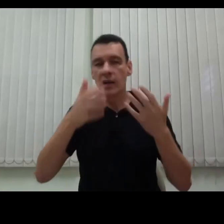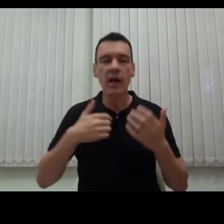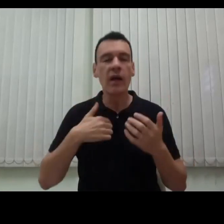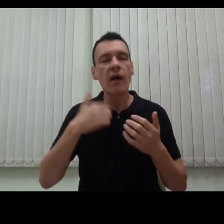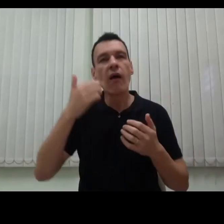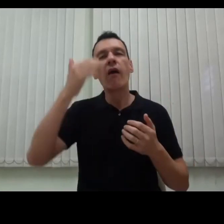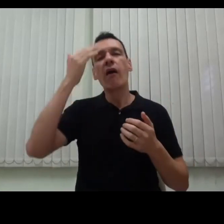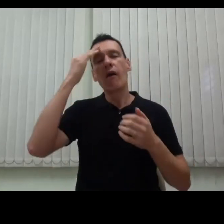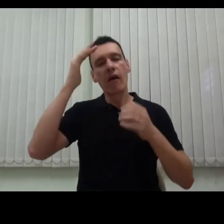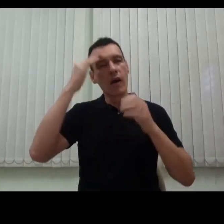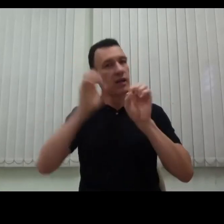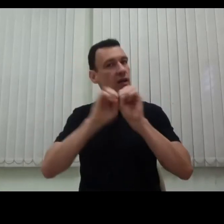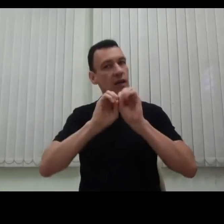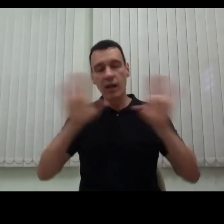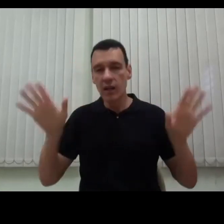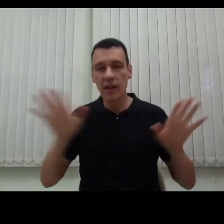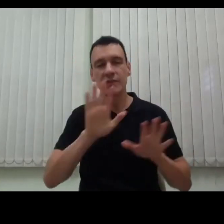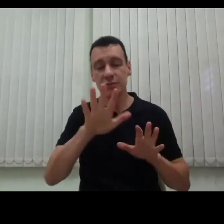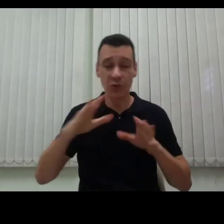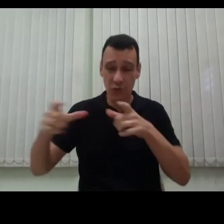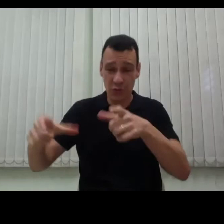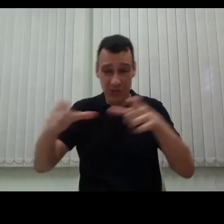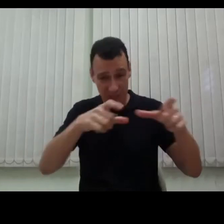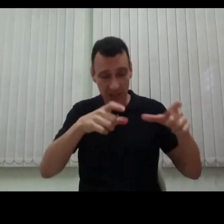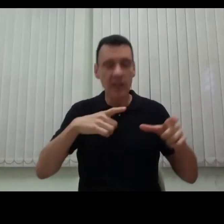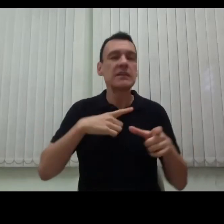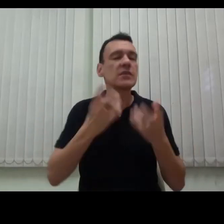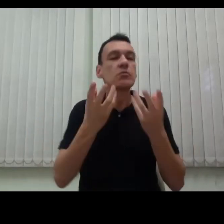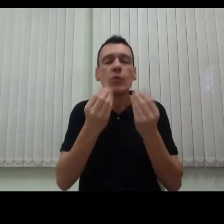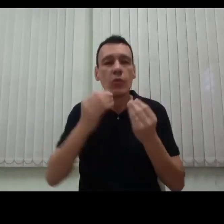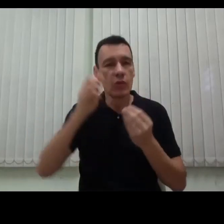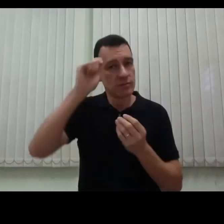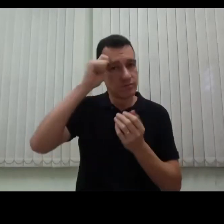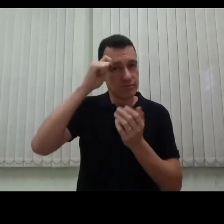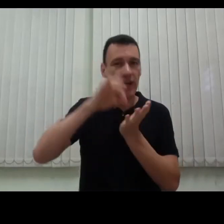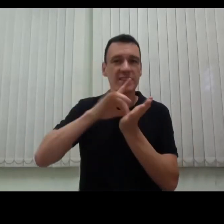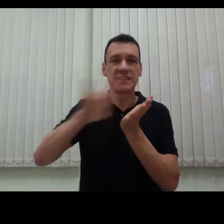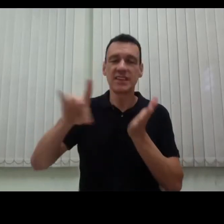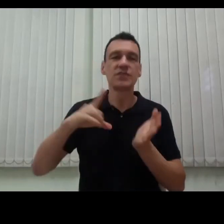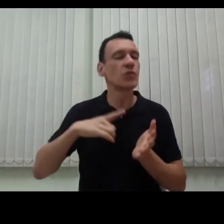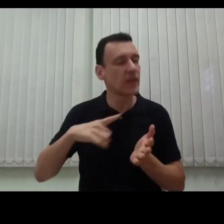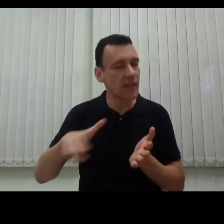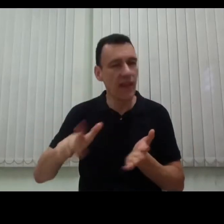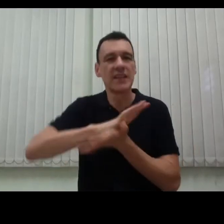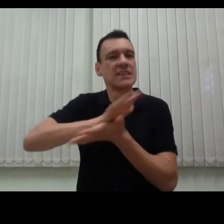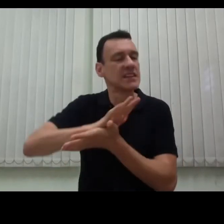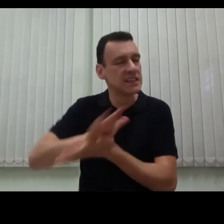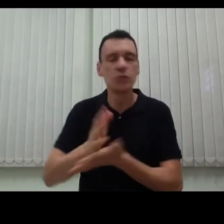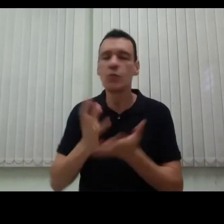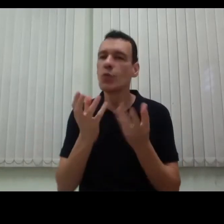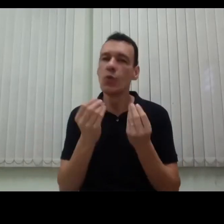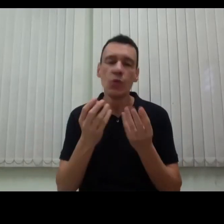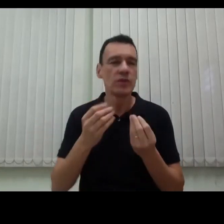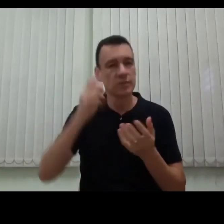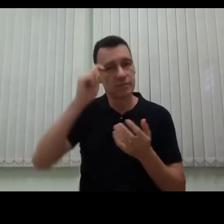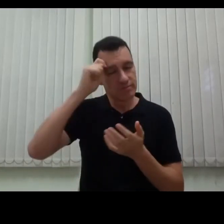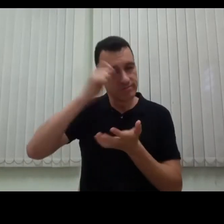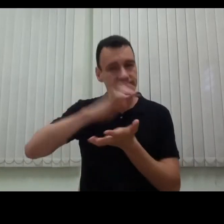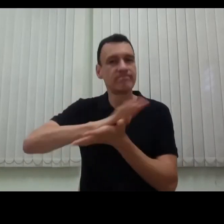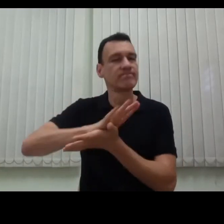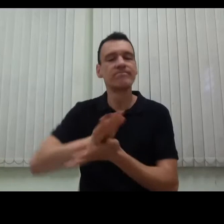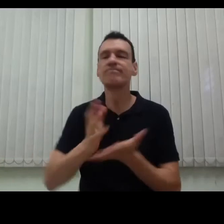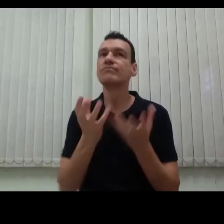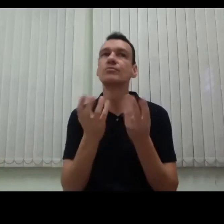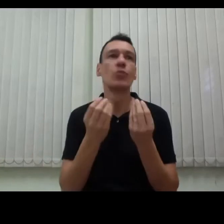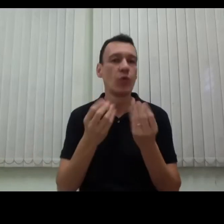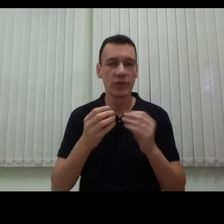profundamente esses espaços. Claro que eu não tinha consciência disso na minha infância, e eu fui profundamente apaixonada